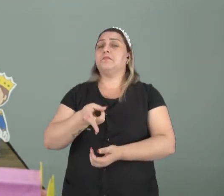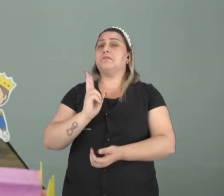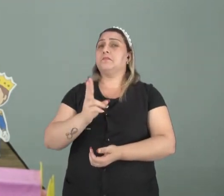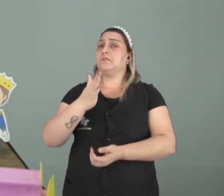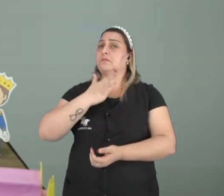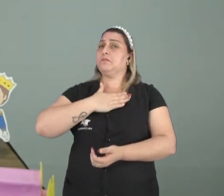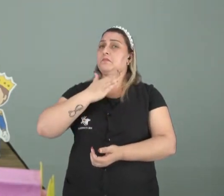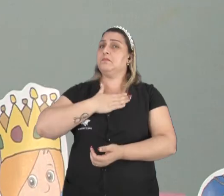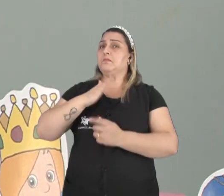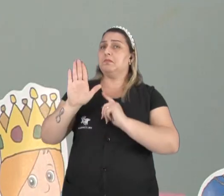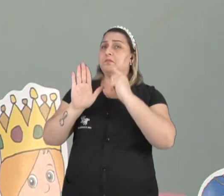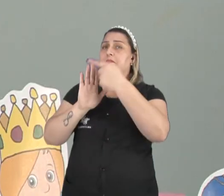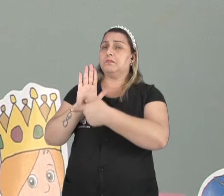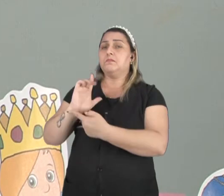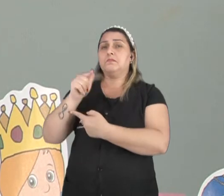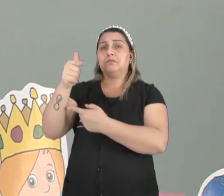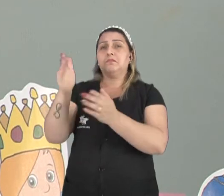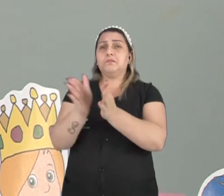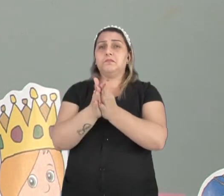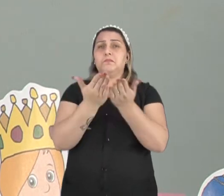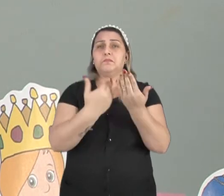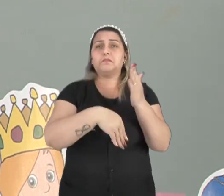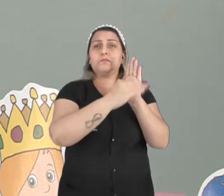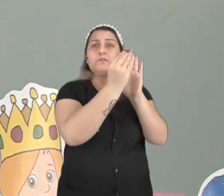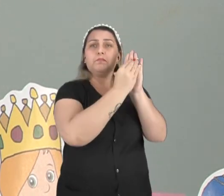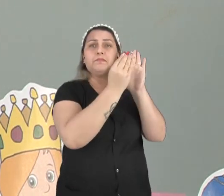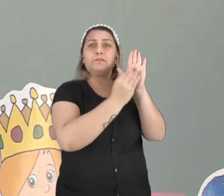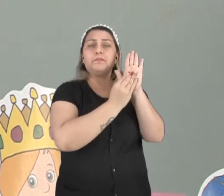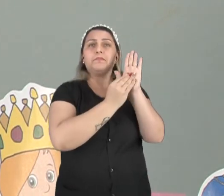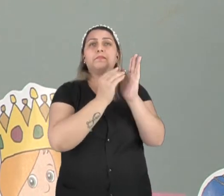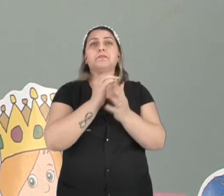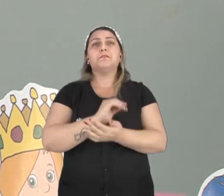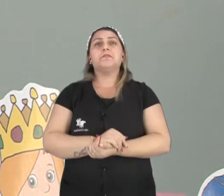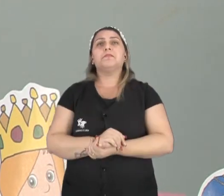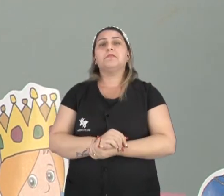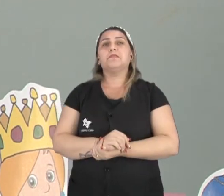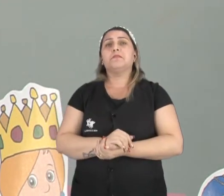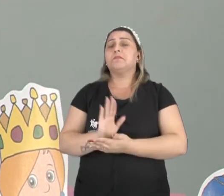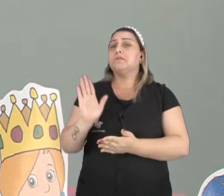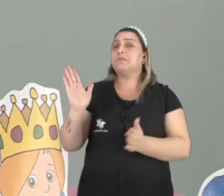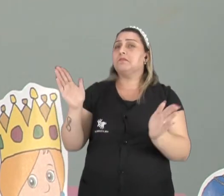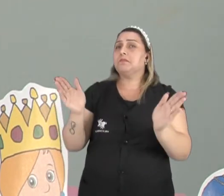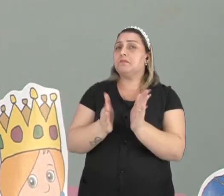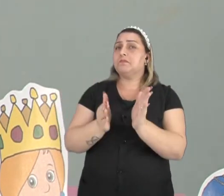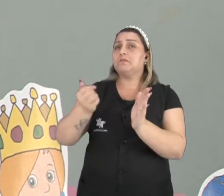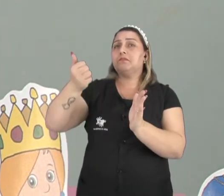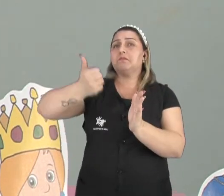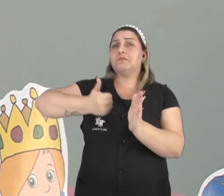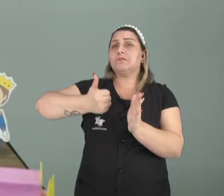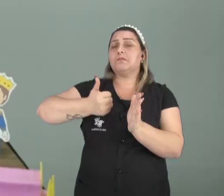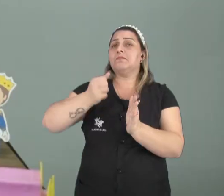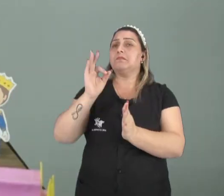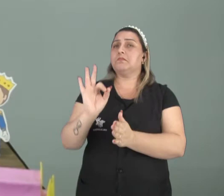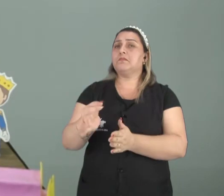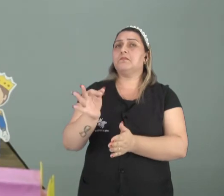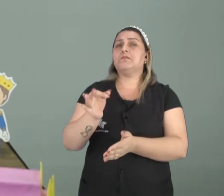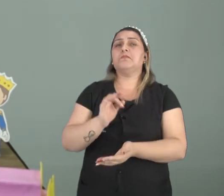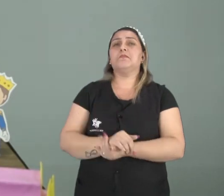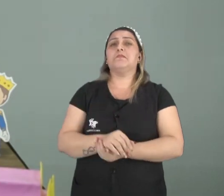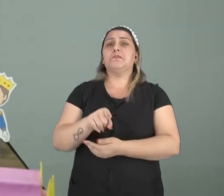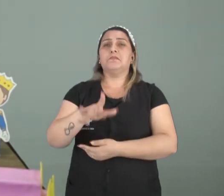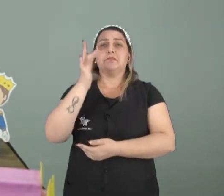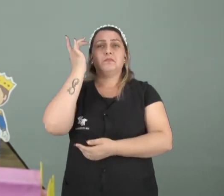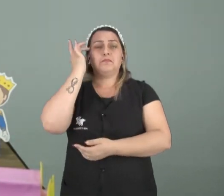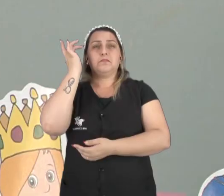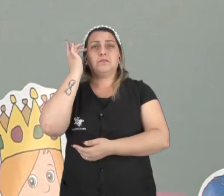meu palmo nesta outra agenda, que é o quê? Menor que a primeira, certo? Vocês